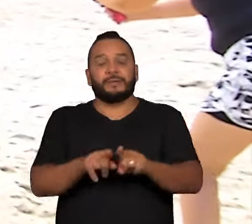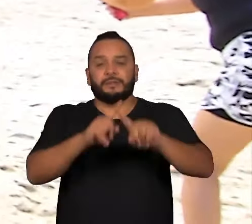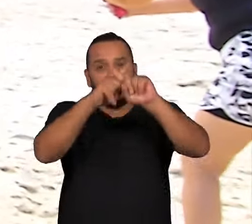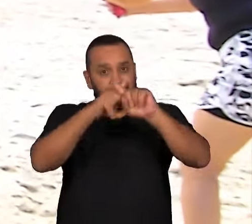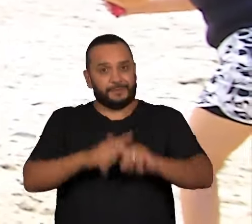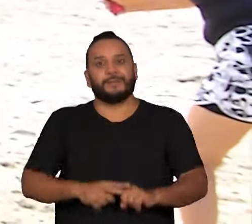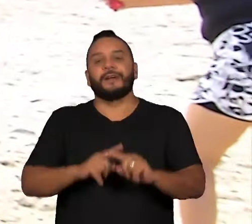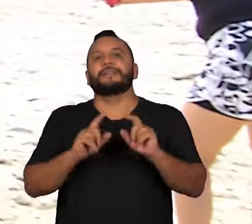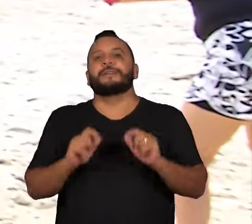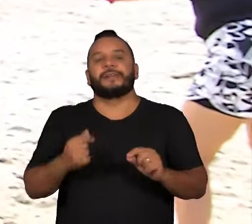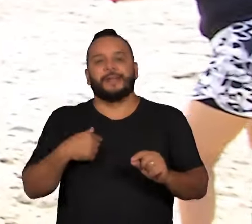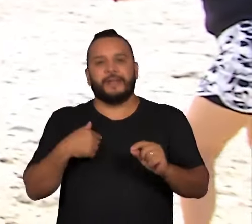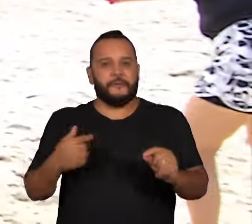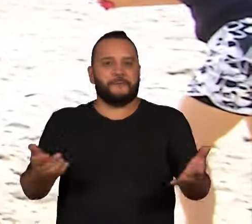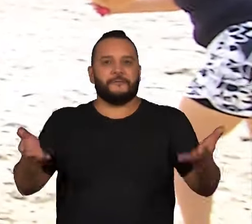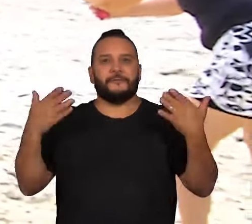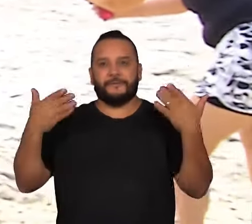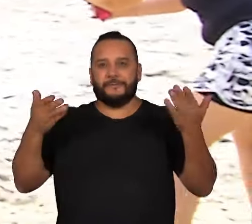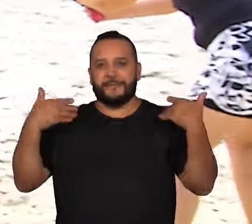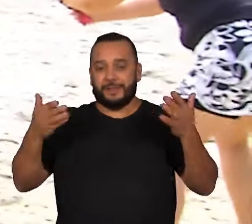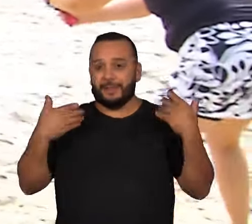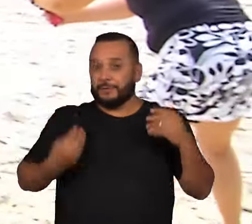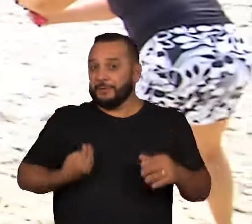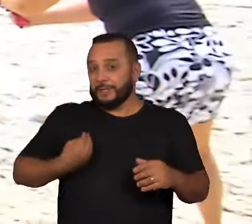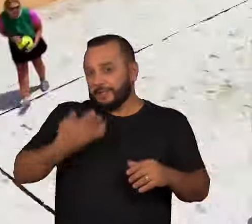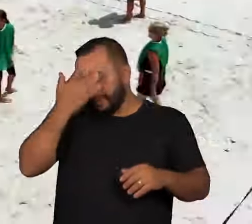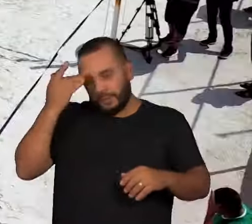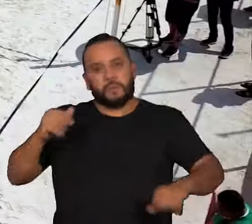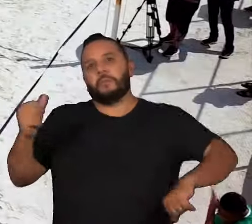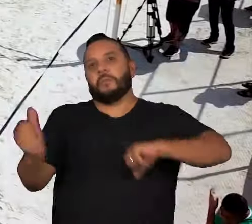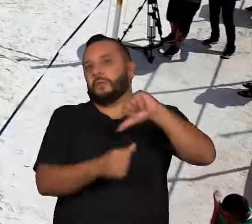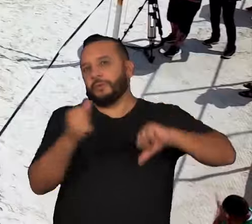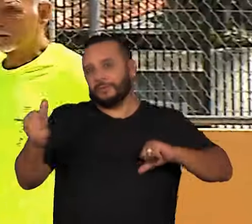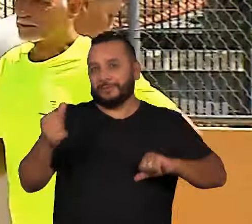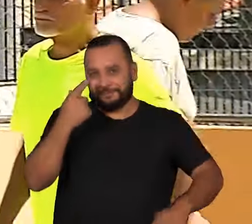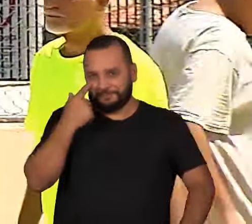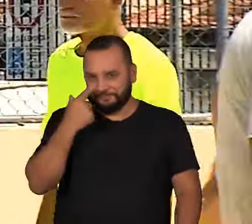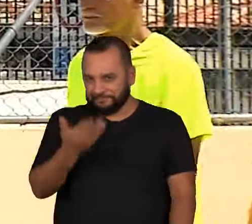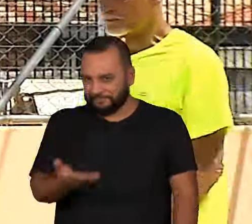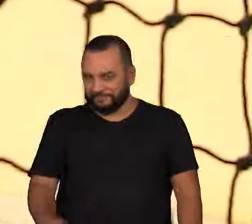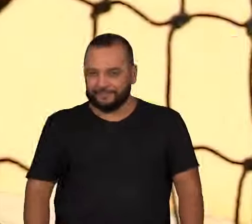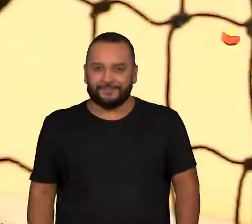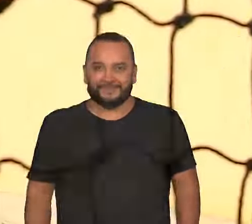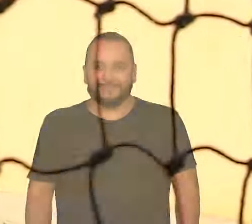de verão que já mudou a vida de muita gente, viu? Dá só uma olhada.